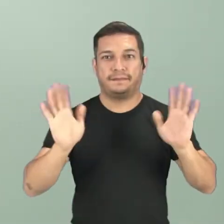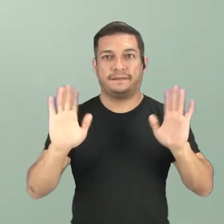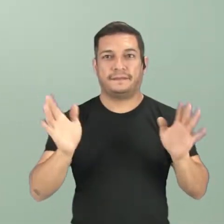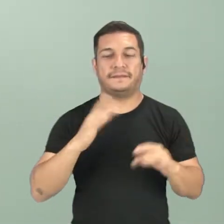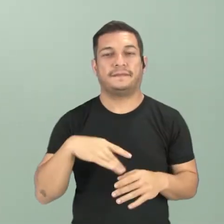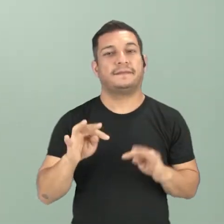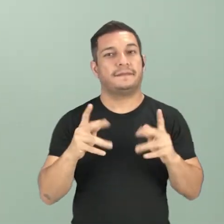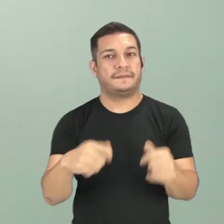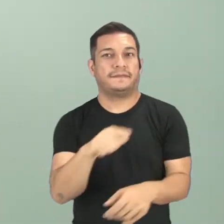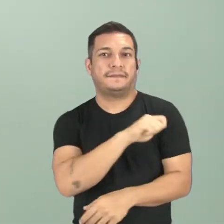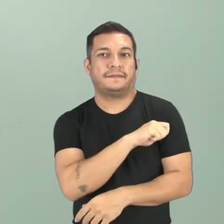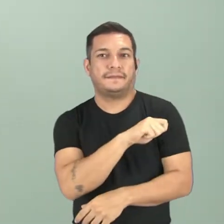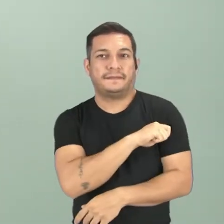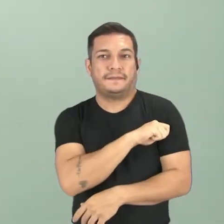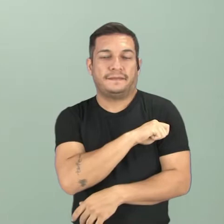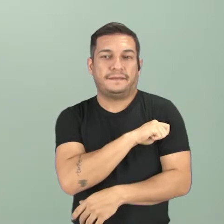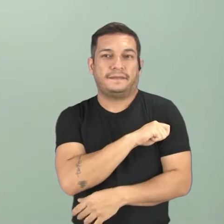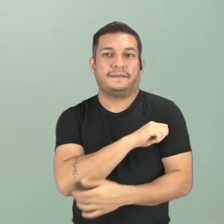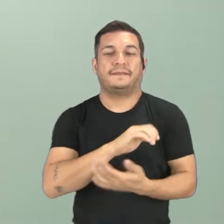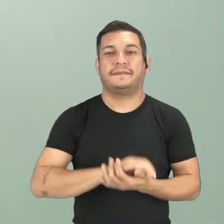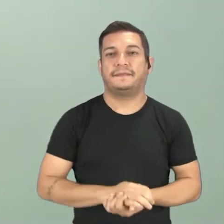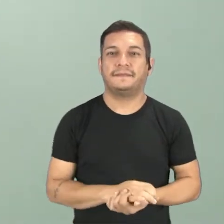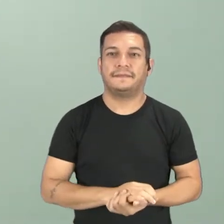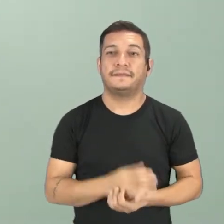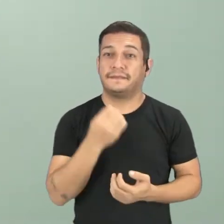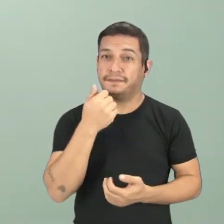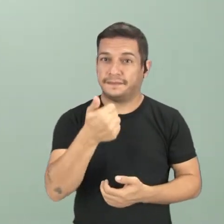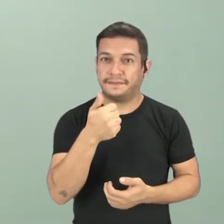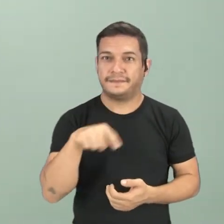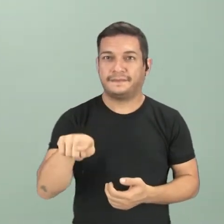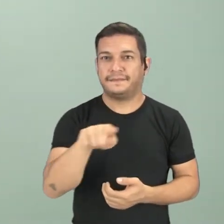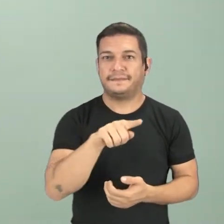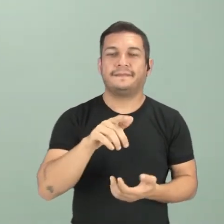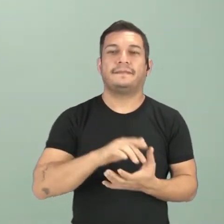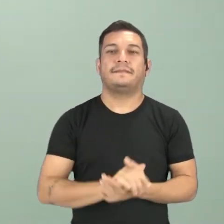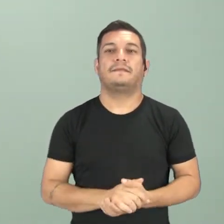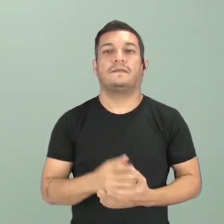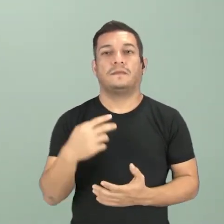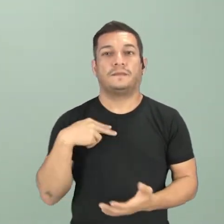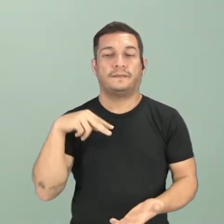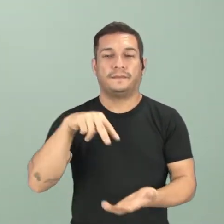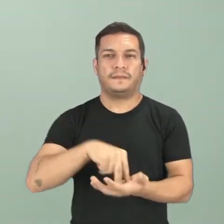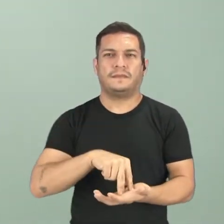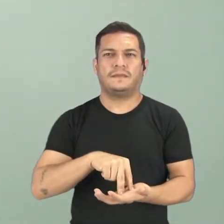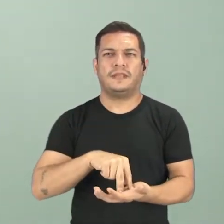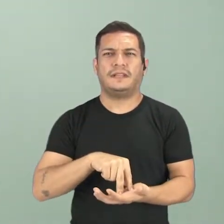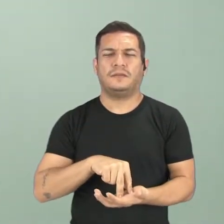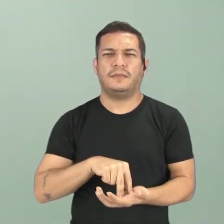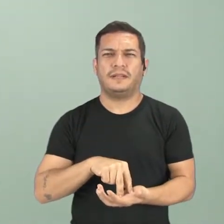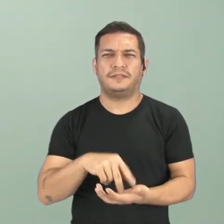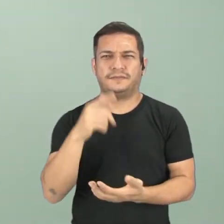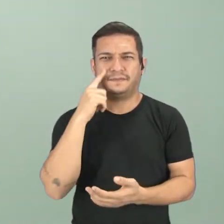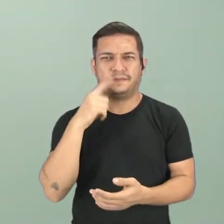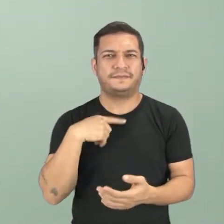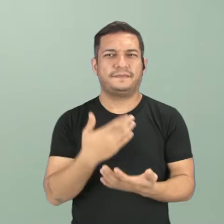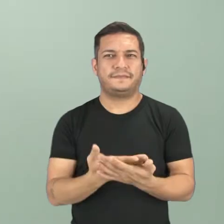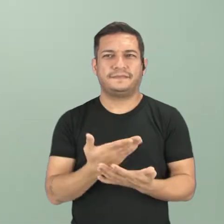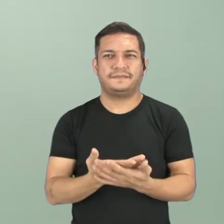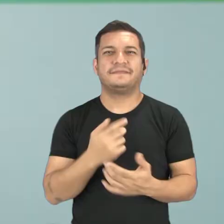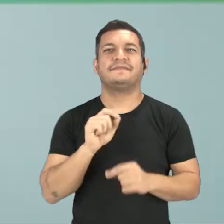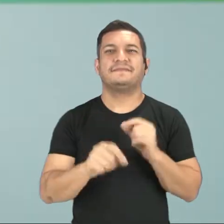Olá a todos os alunos e alunas, tudo bem com vocês? Estou novamente aqui para mais